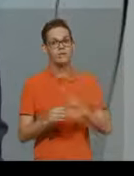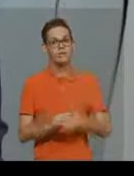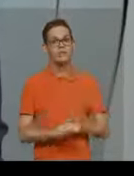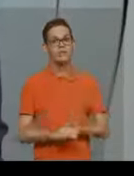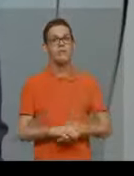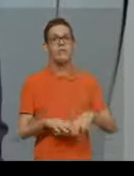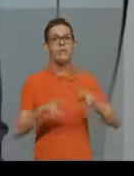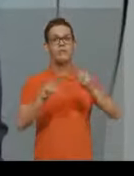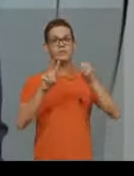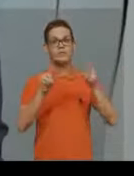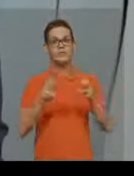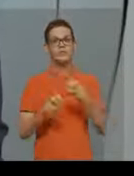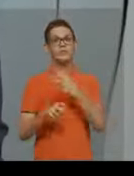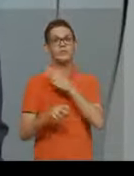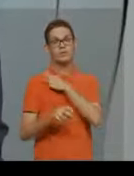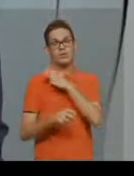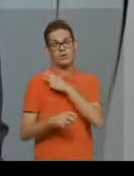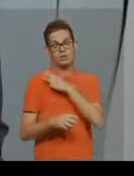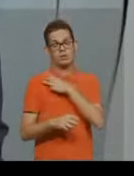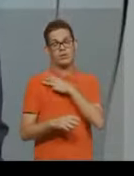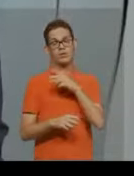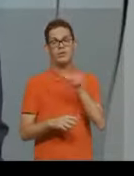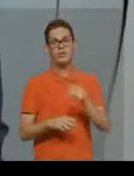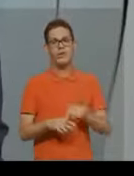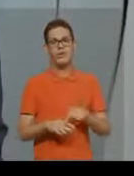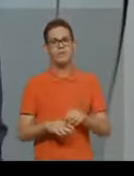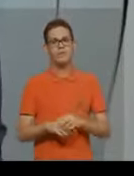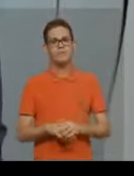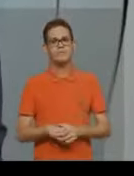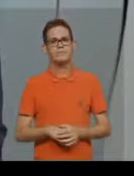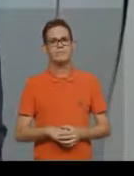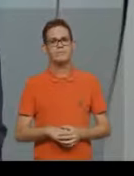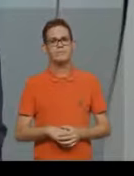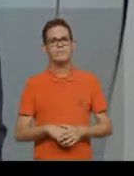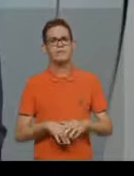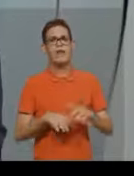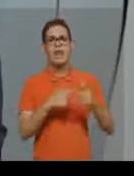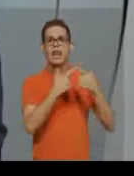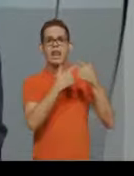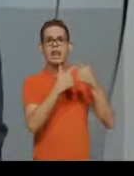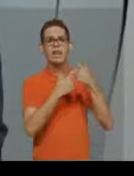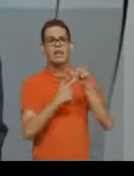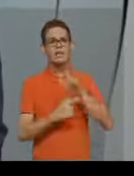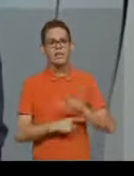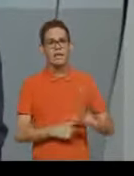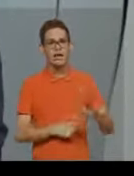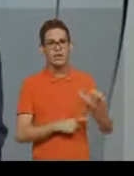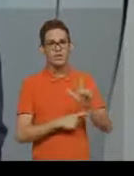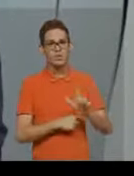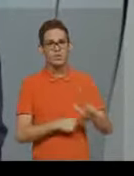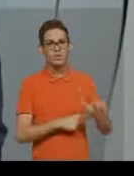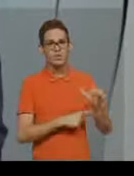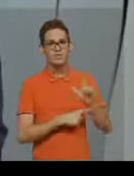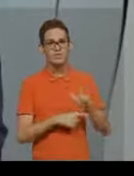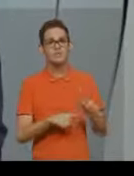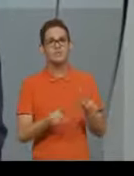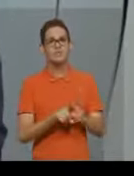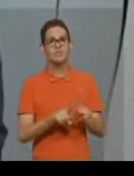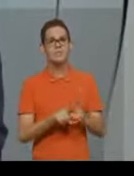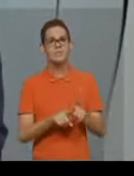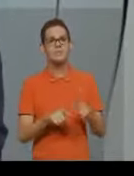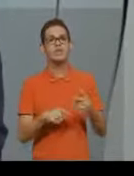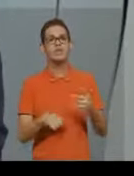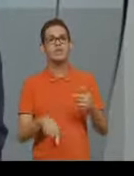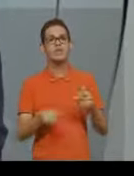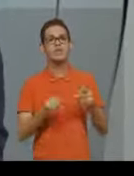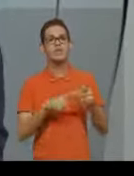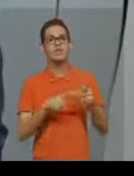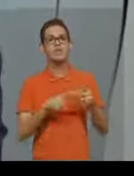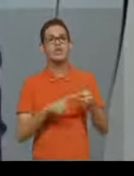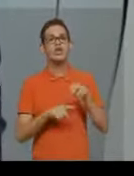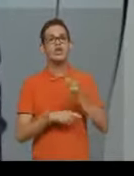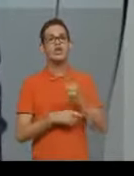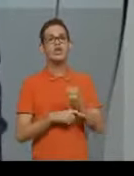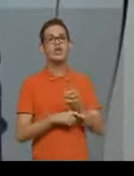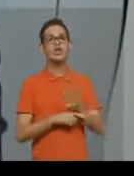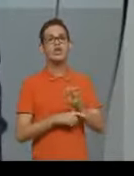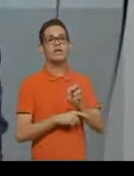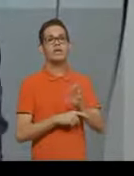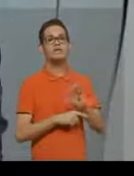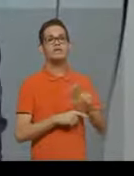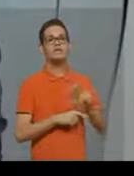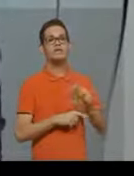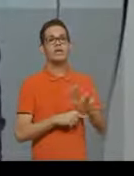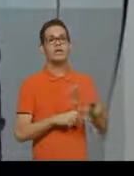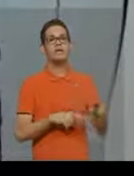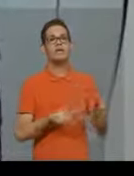do terceiro ano do ensino médio, sobre a literatura, uma aula sobre William Shakespeare e a outra What About